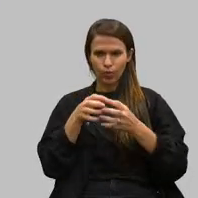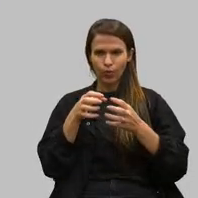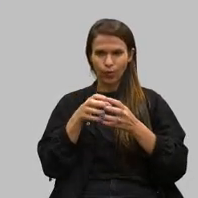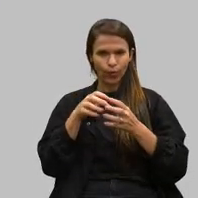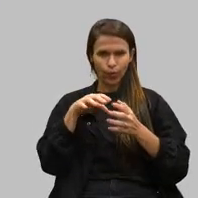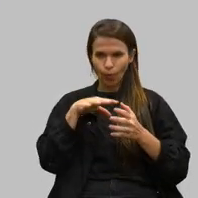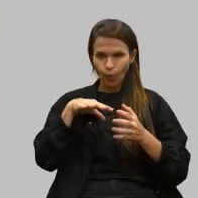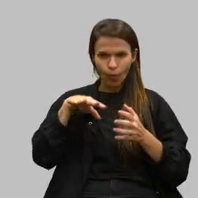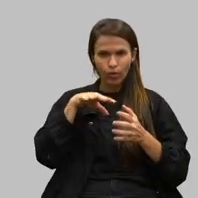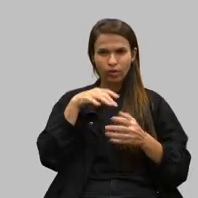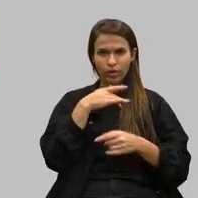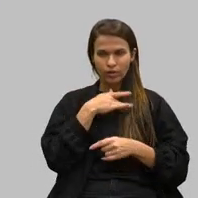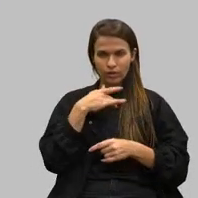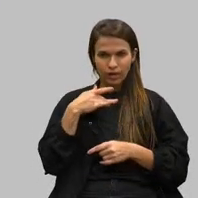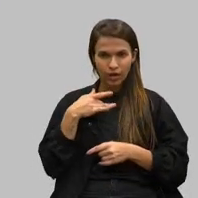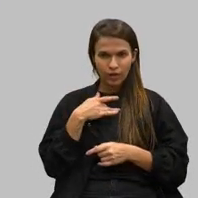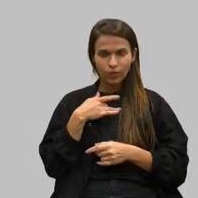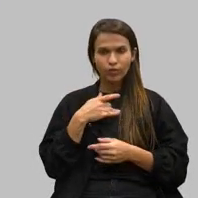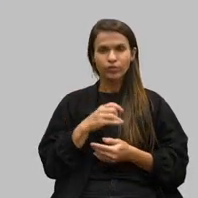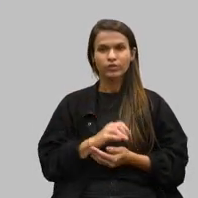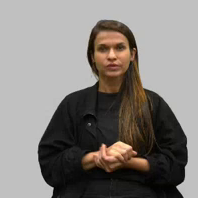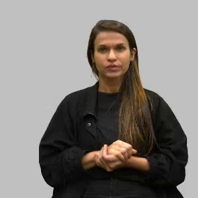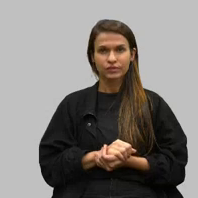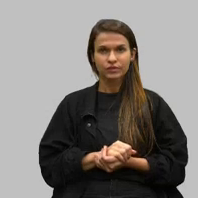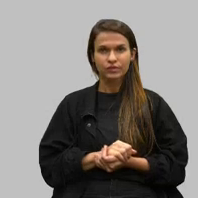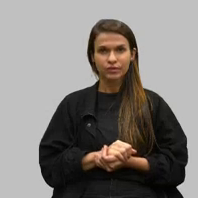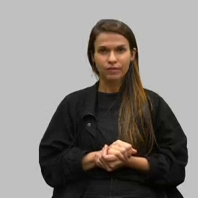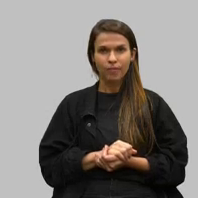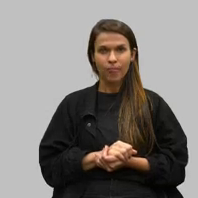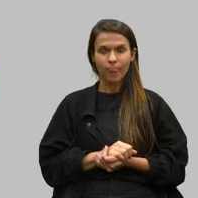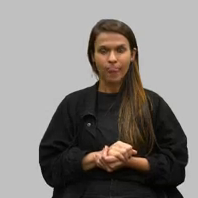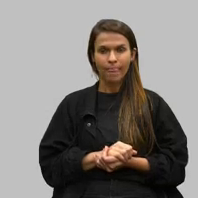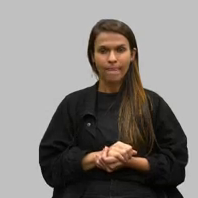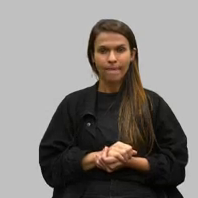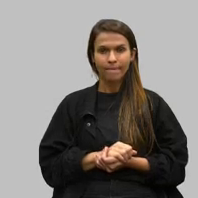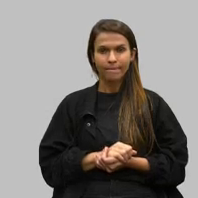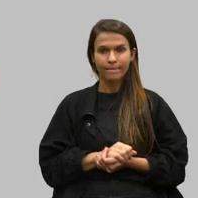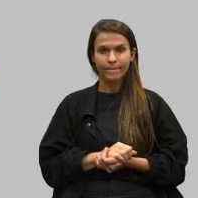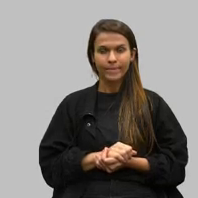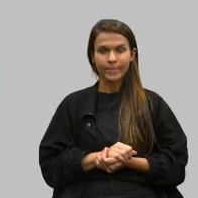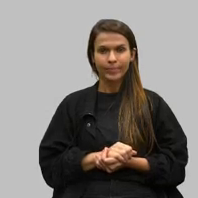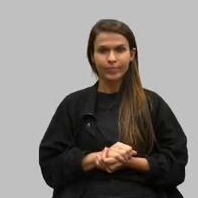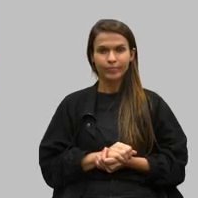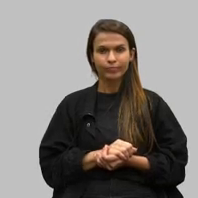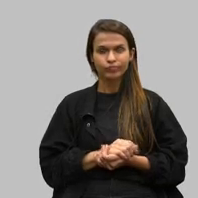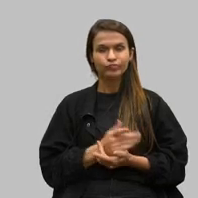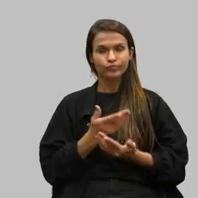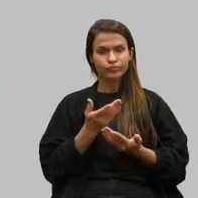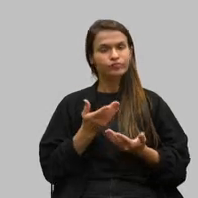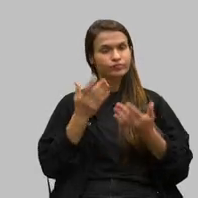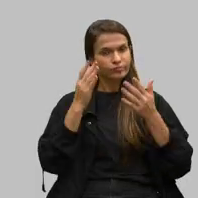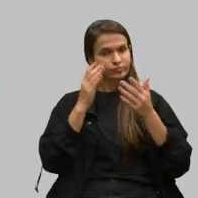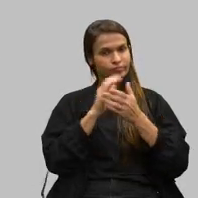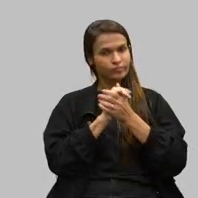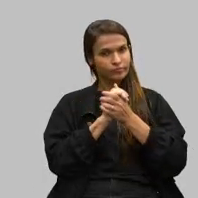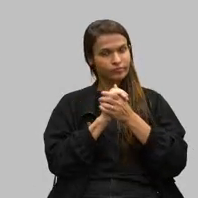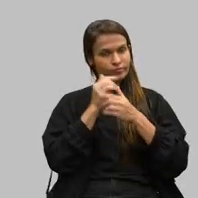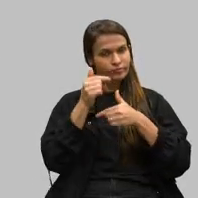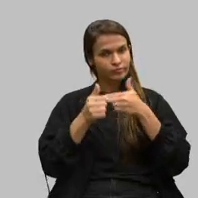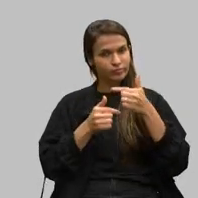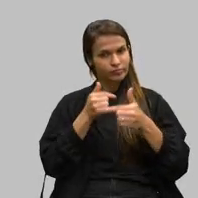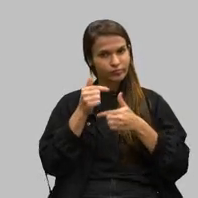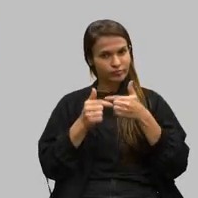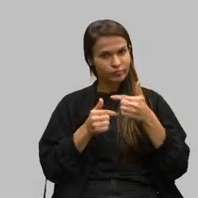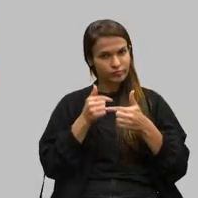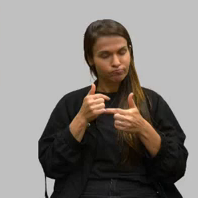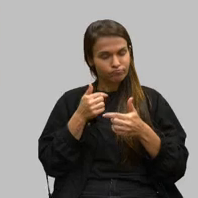tem dois buscos e João Júnior. Secretário, inicialmente, parabéns pelo trabalho que o vem fazendo,